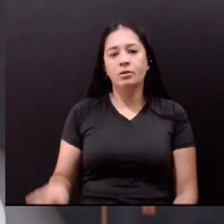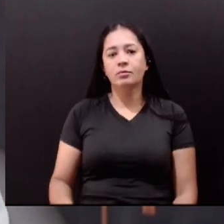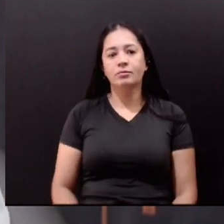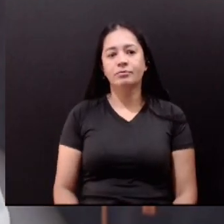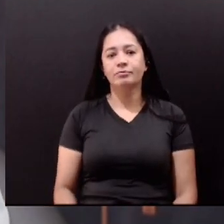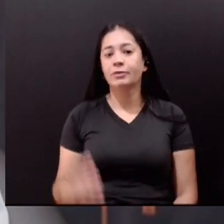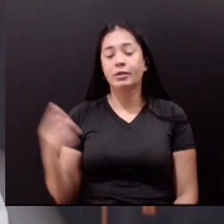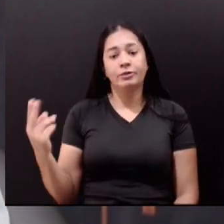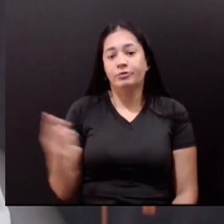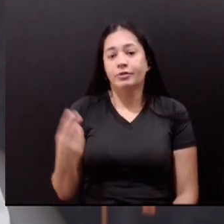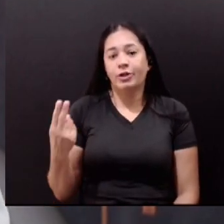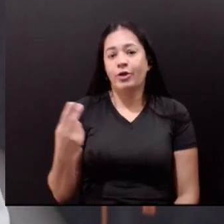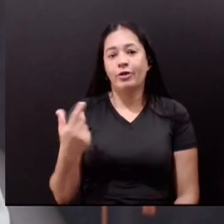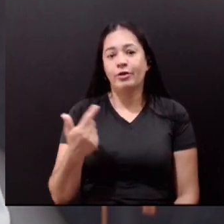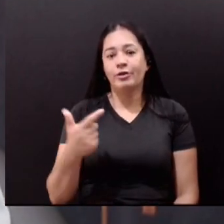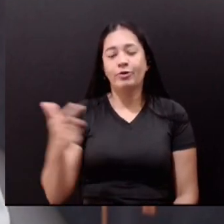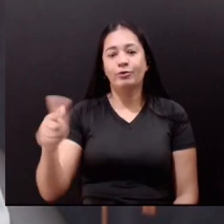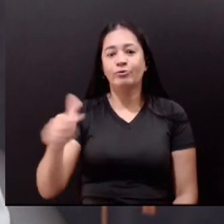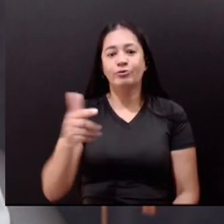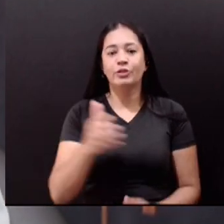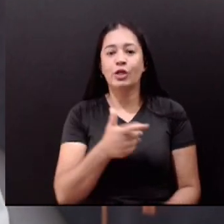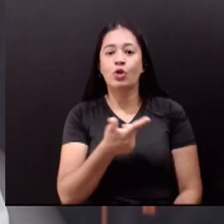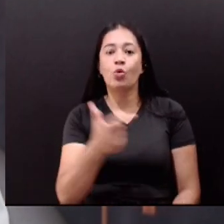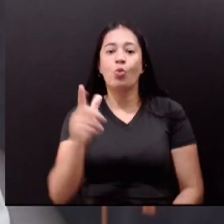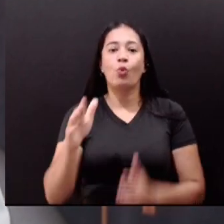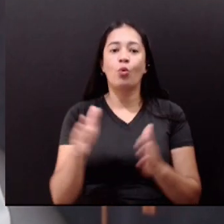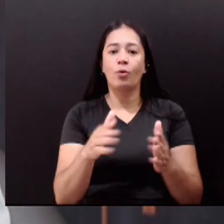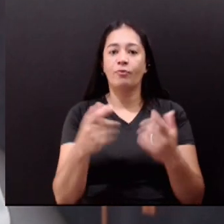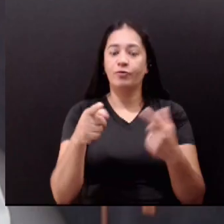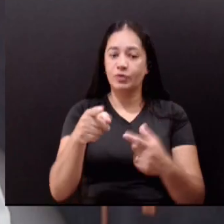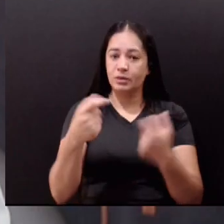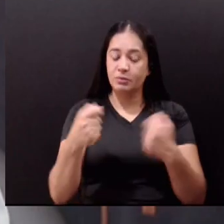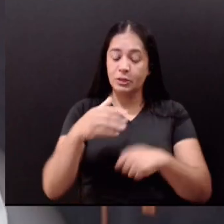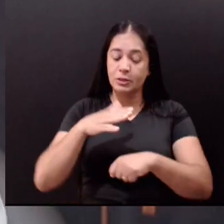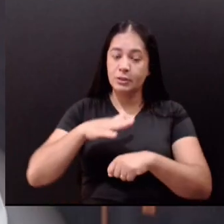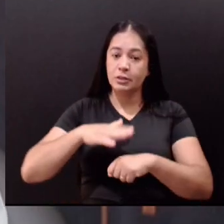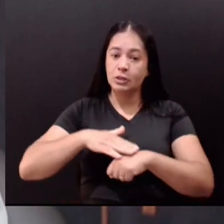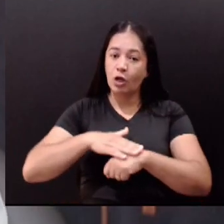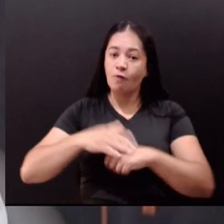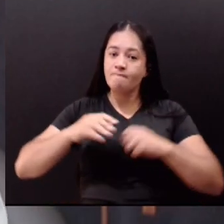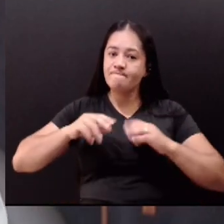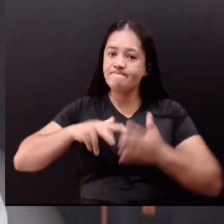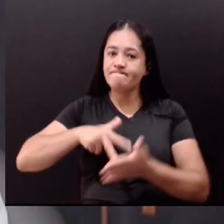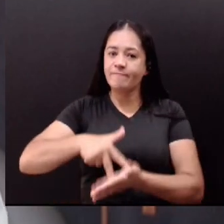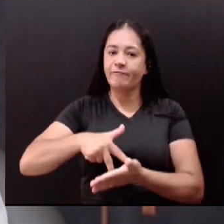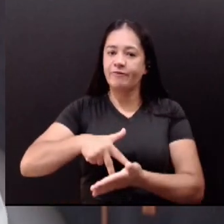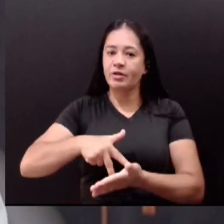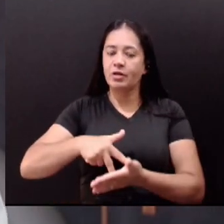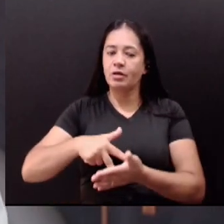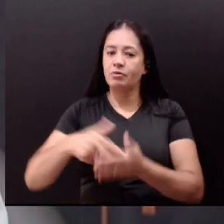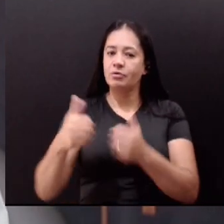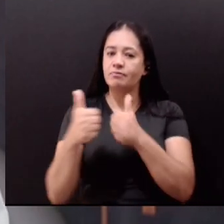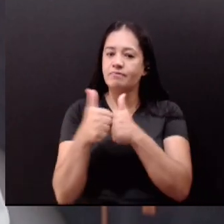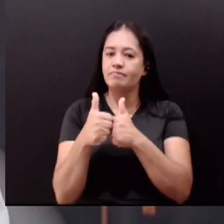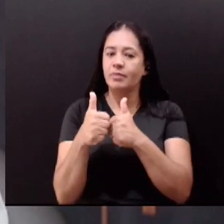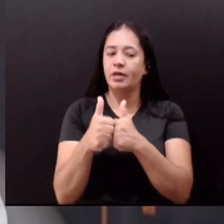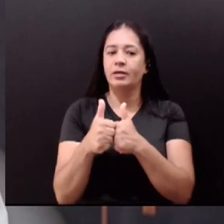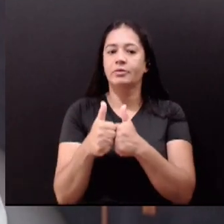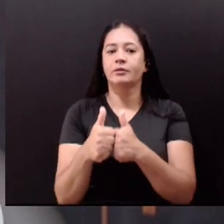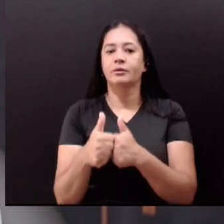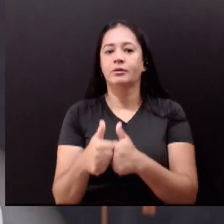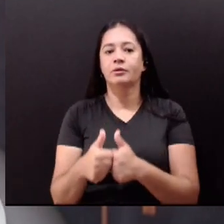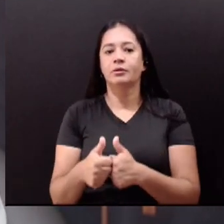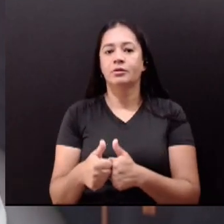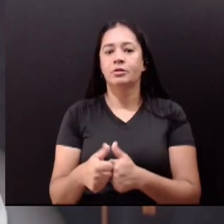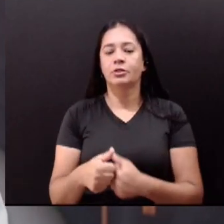tem que realmente ter um diálogo firme, um diálogo próximo, e colocar os seus limites e as